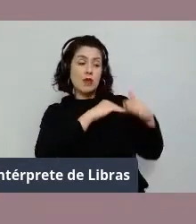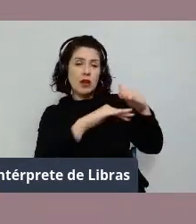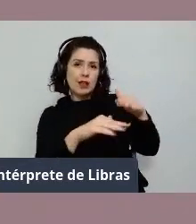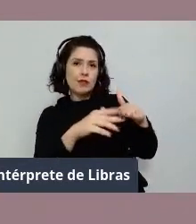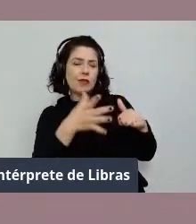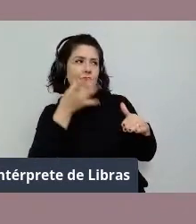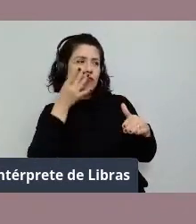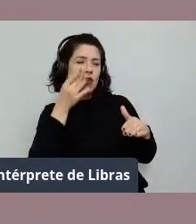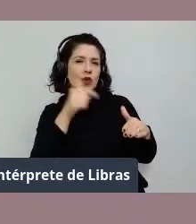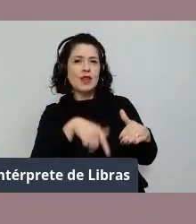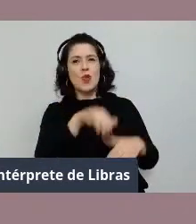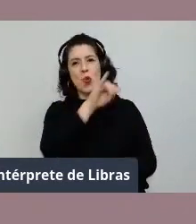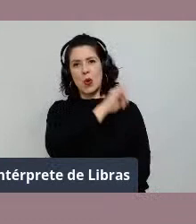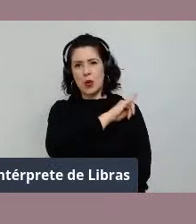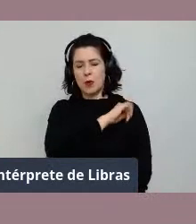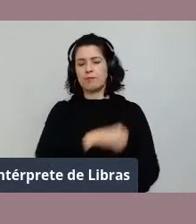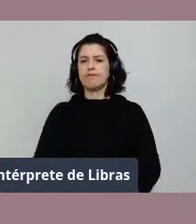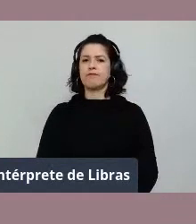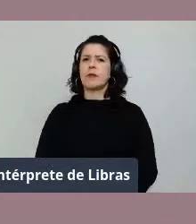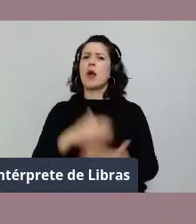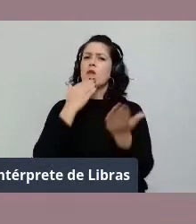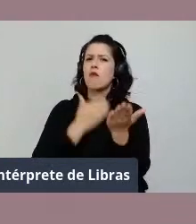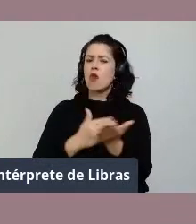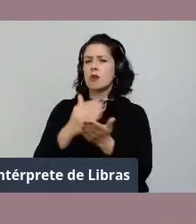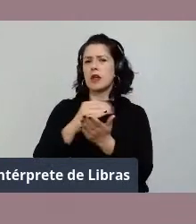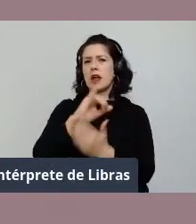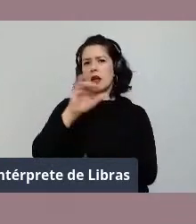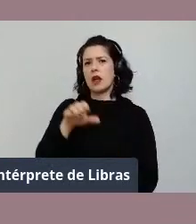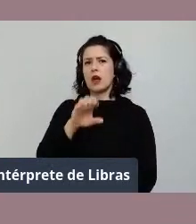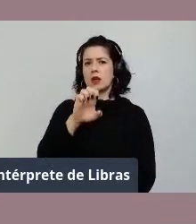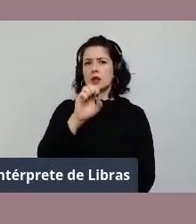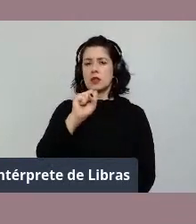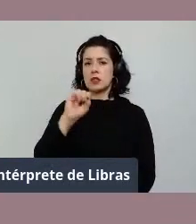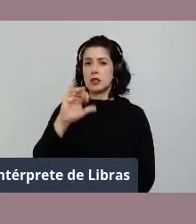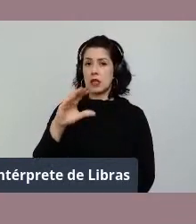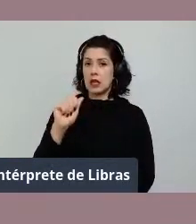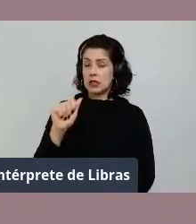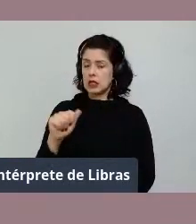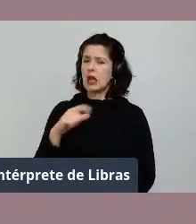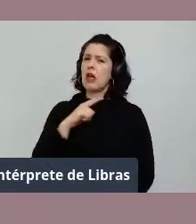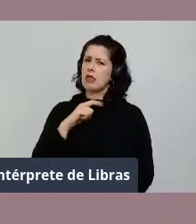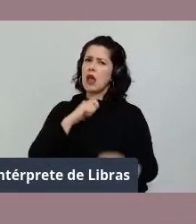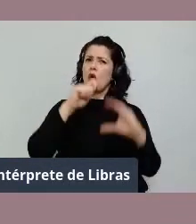Vamos começar então pela Jéssica Nelson. A gente vai botar o vídeo dela,